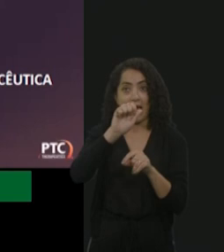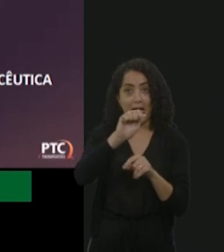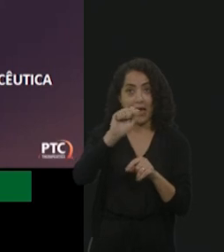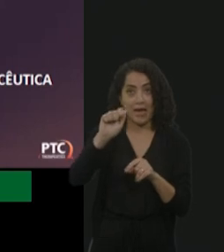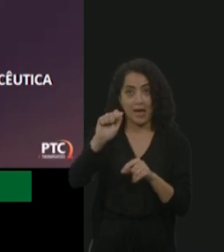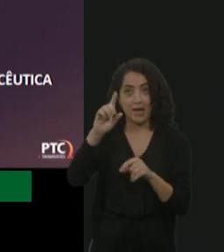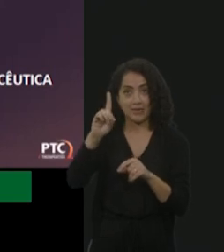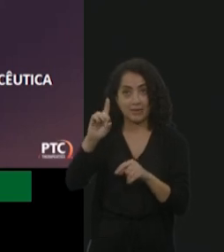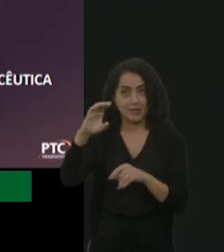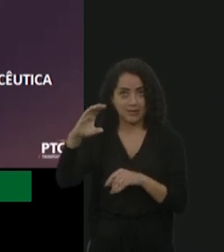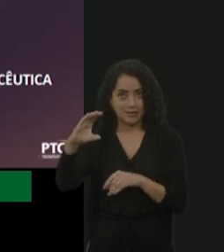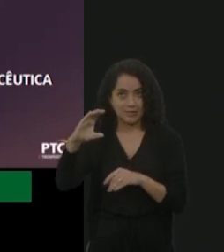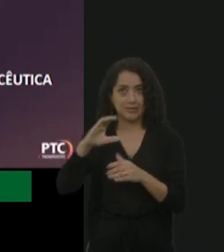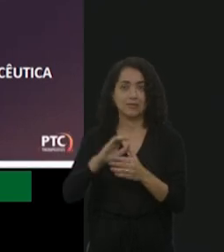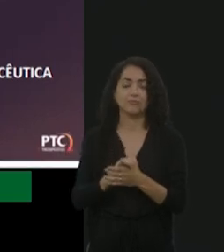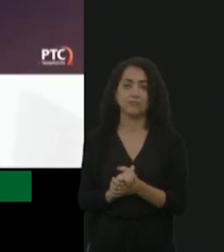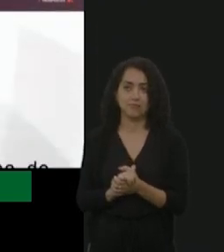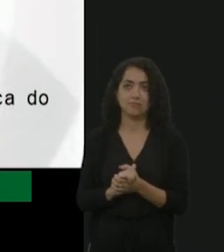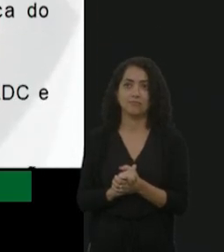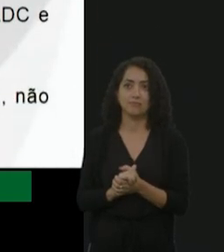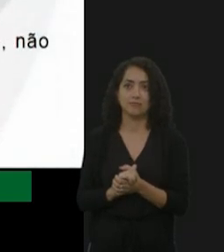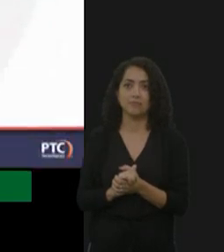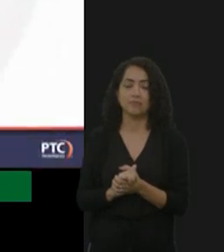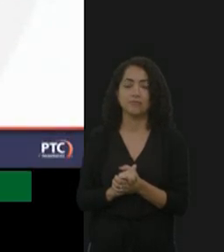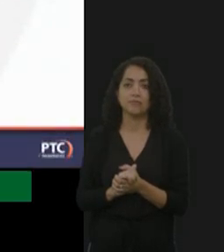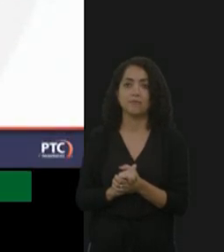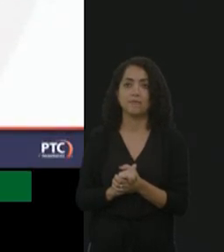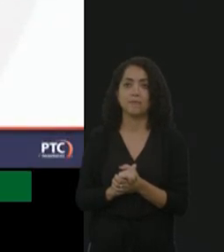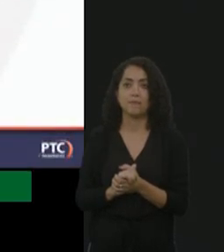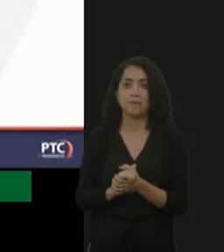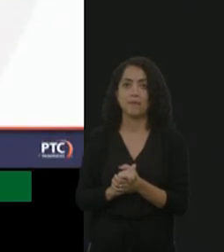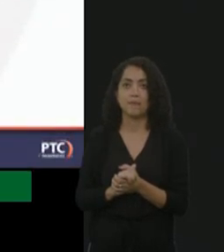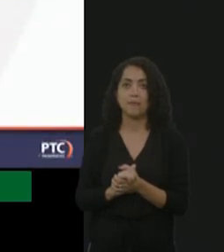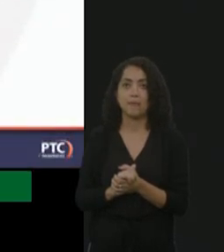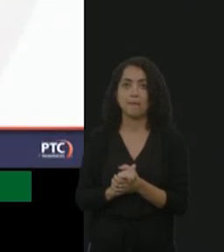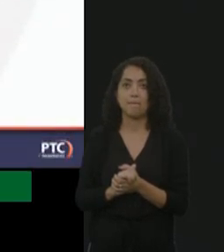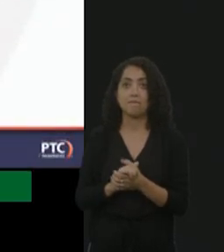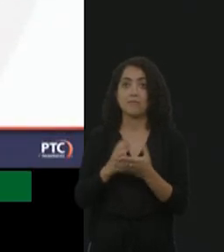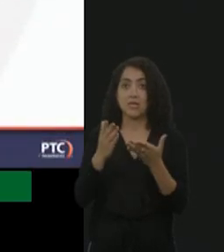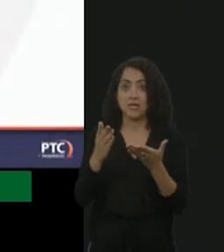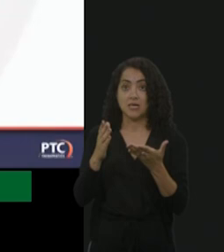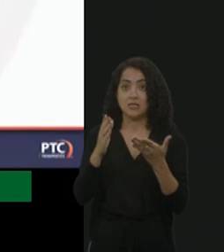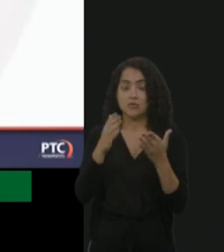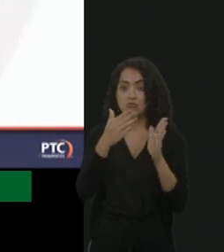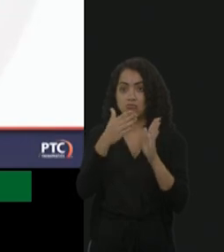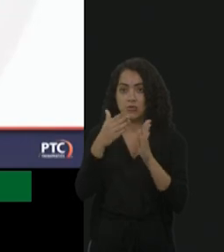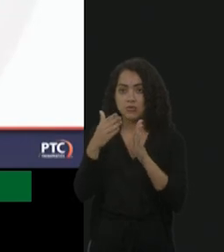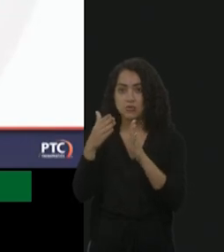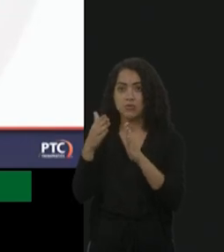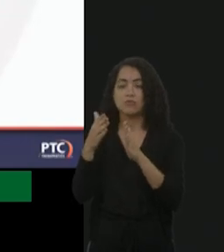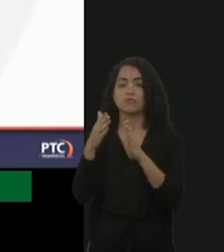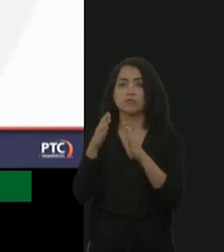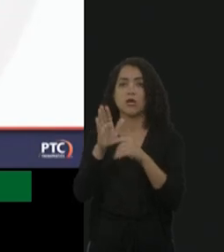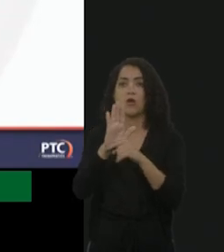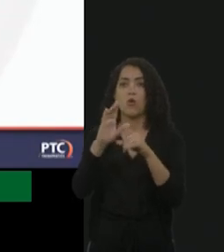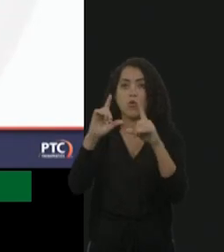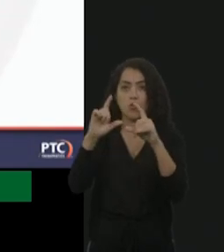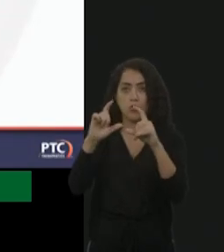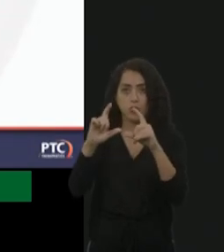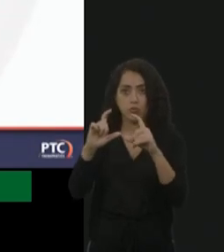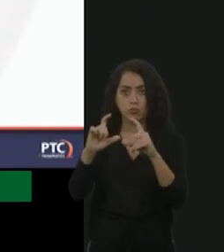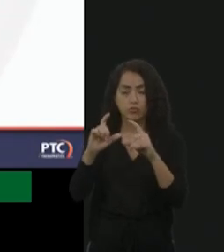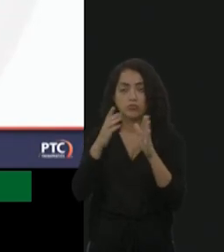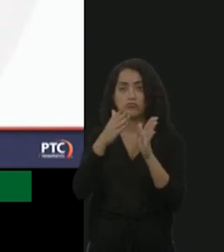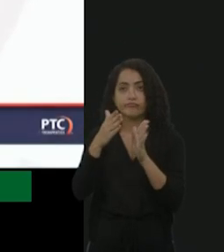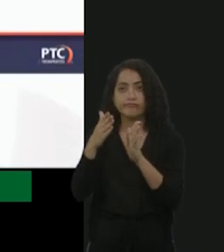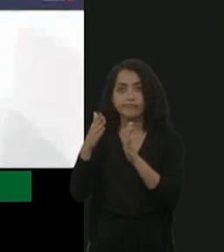e a doença é, então, a deficiência de AADC. Esse é o meu slide de conflito de interesses, né, como funcionário da PTC